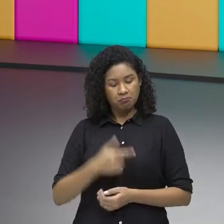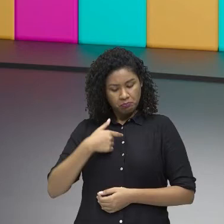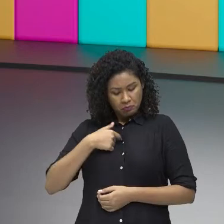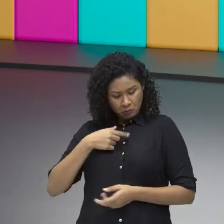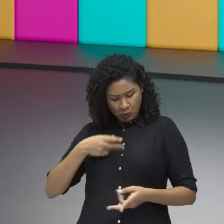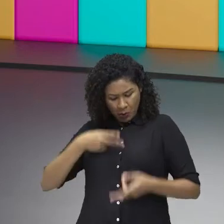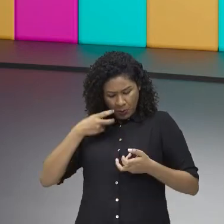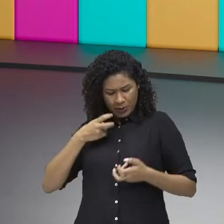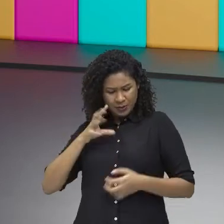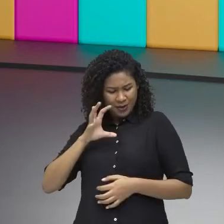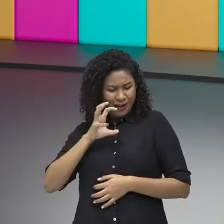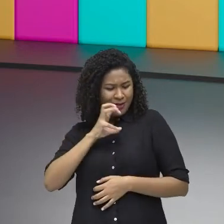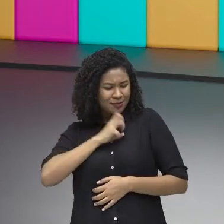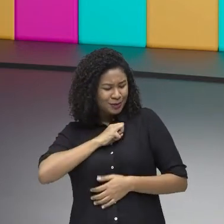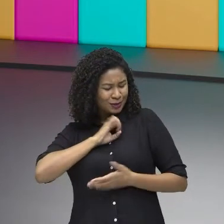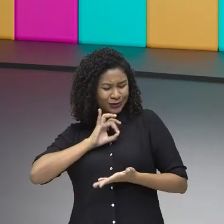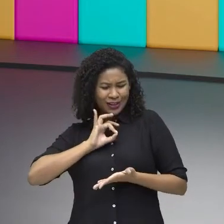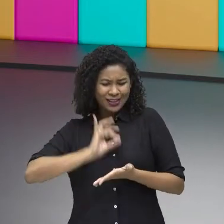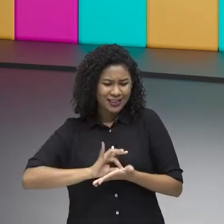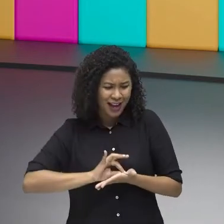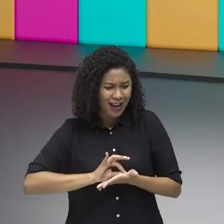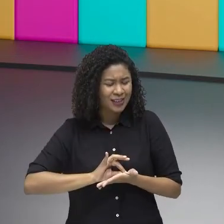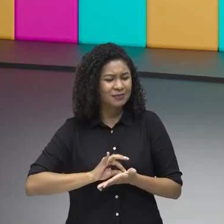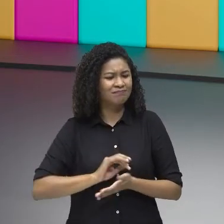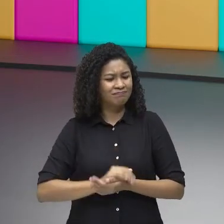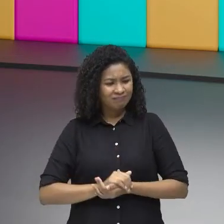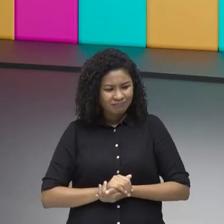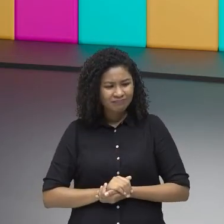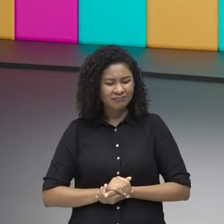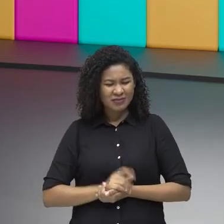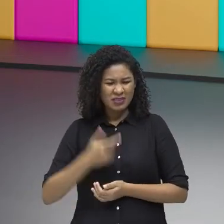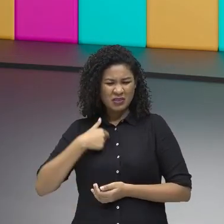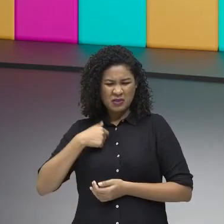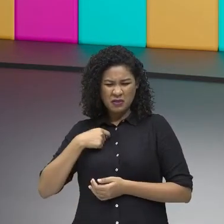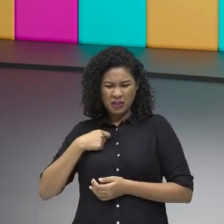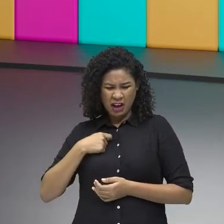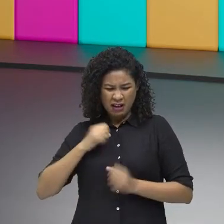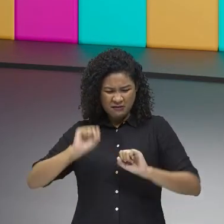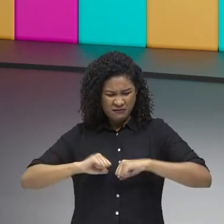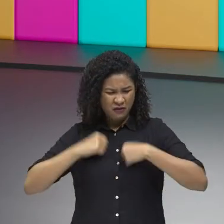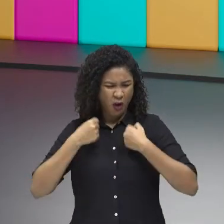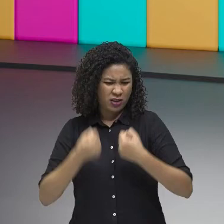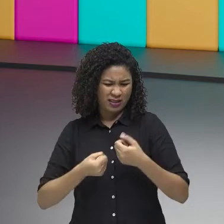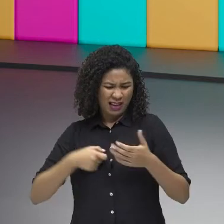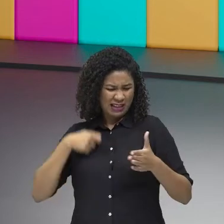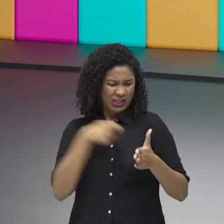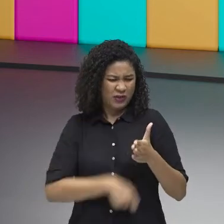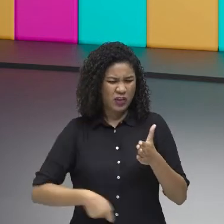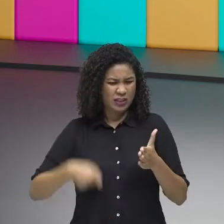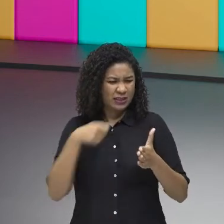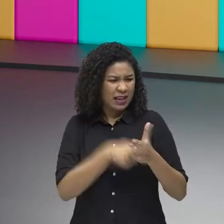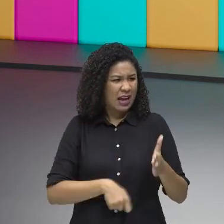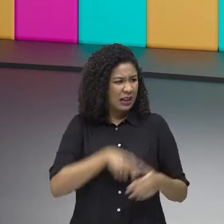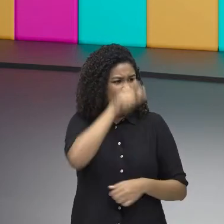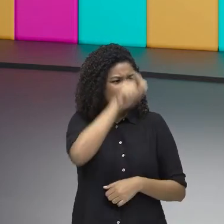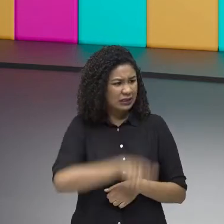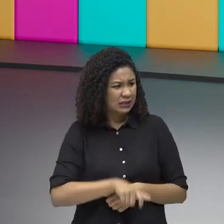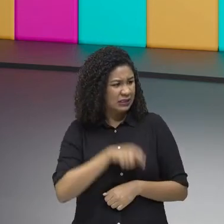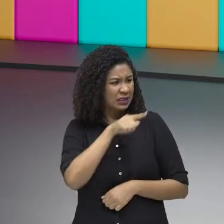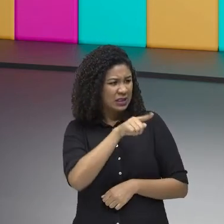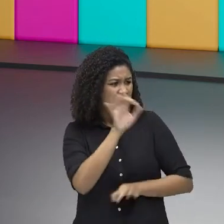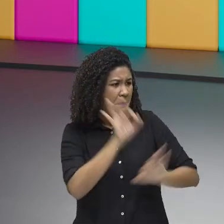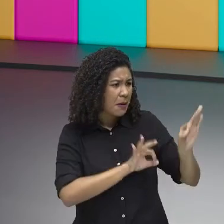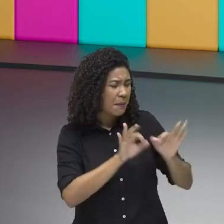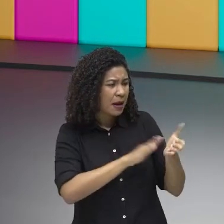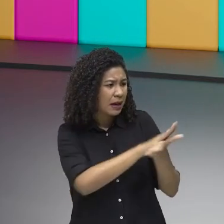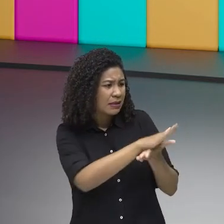comecei a perceber como é ofensivo tentar forçar alguma coisa ou alguém que ainda não está